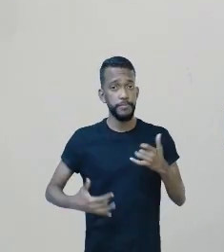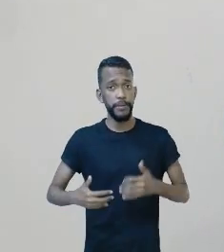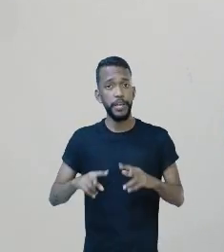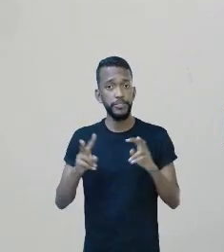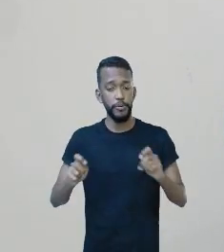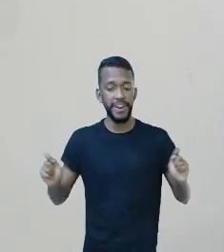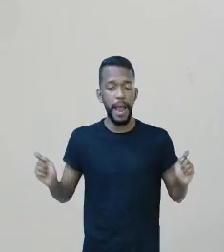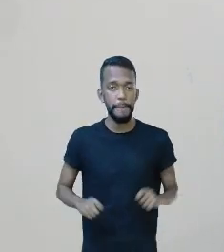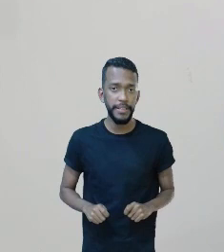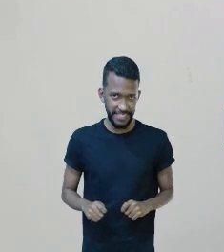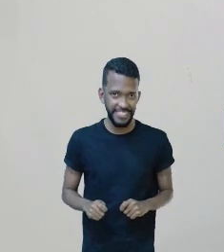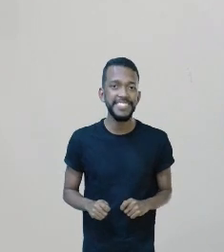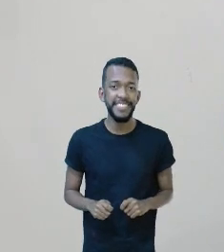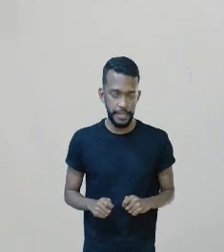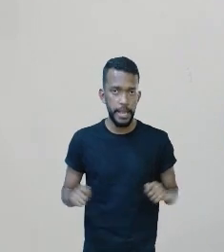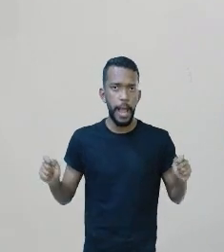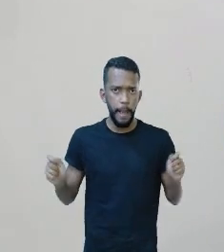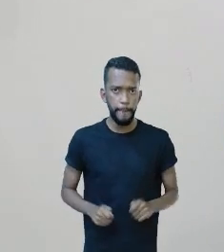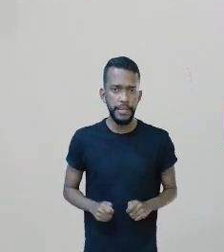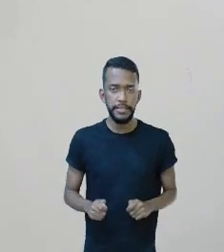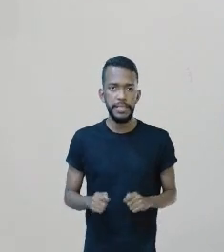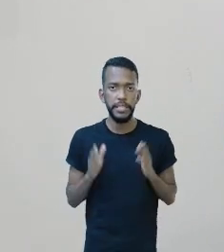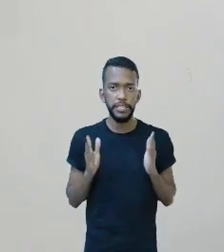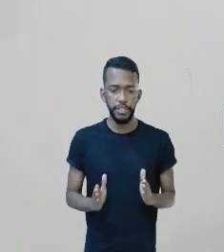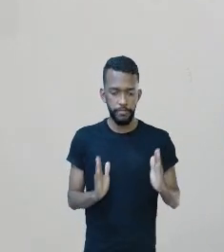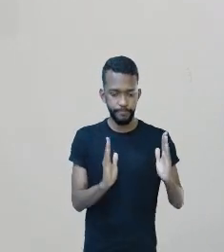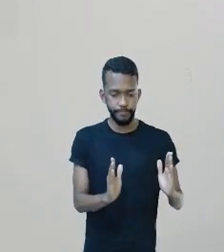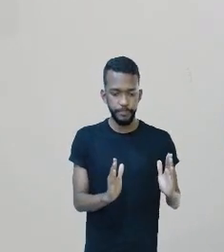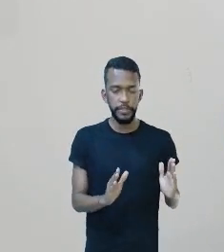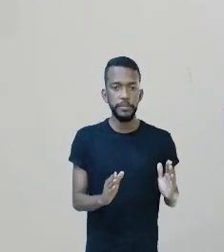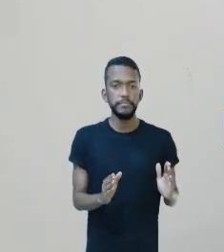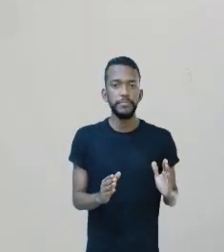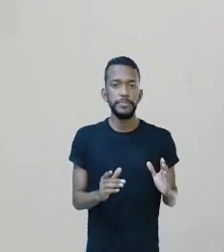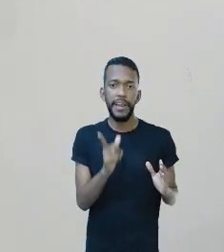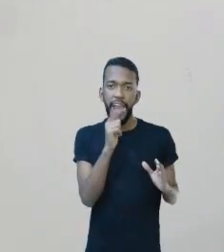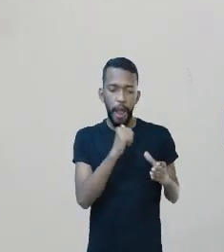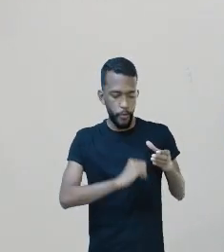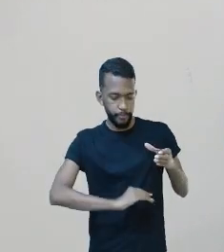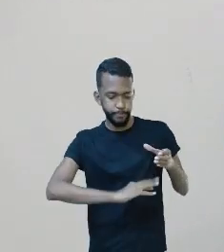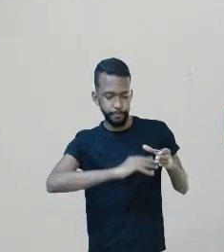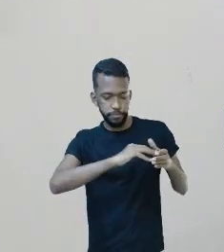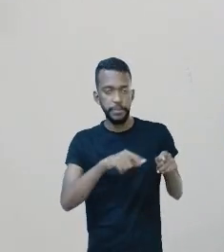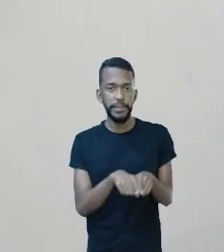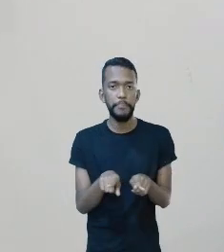de capacidade. Capacidade líquida e de gases das coisas, tá?